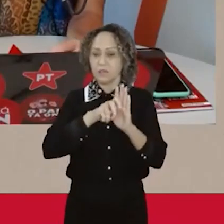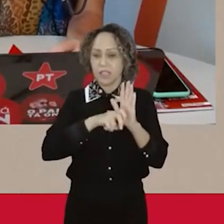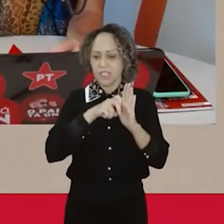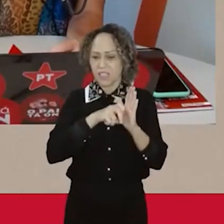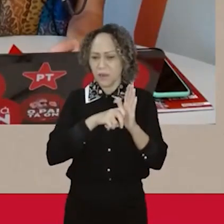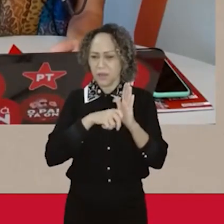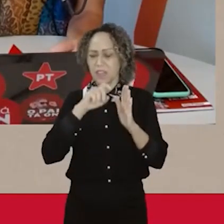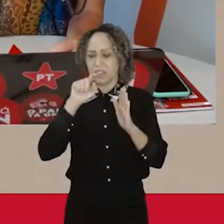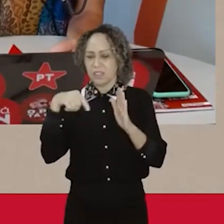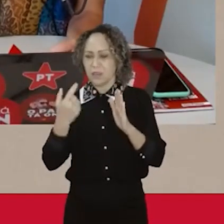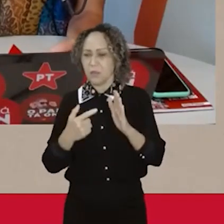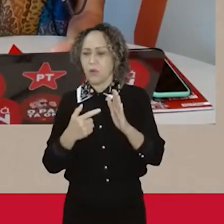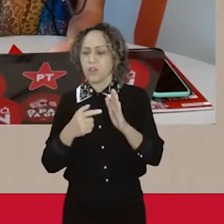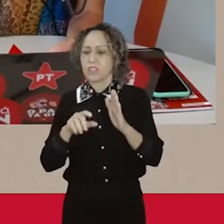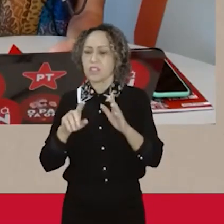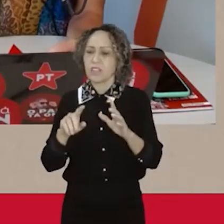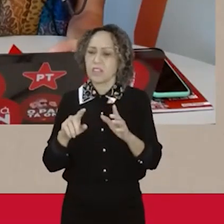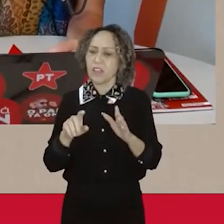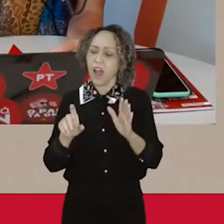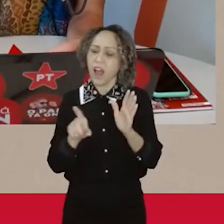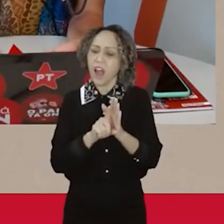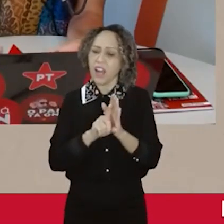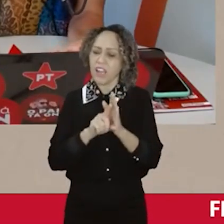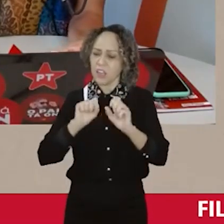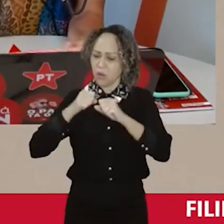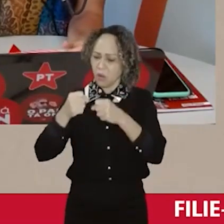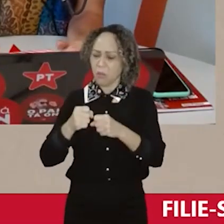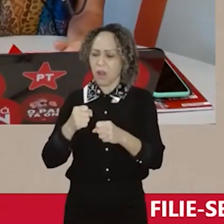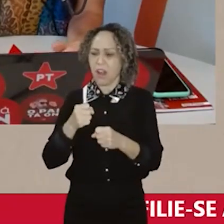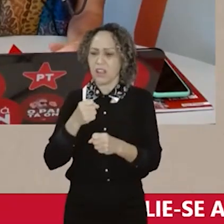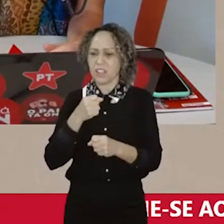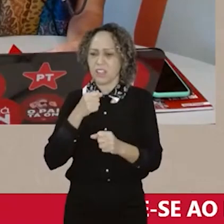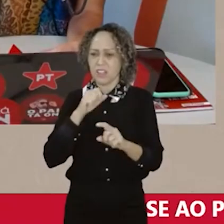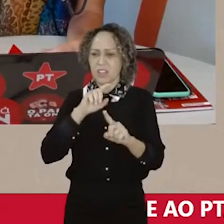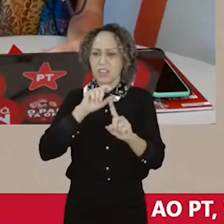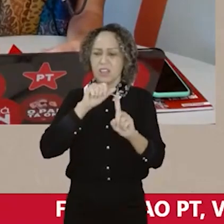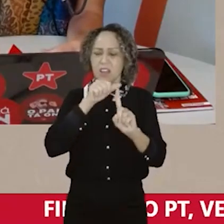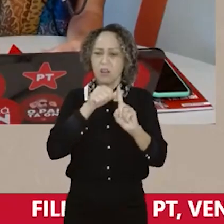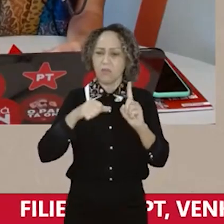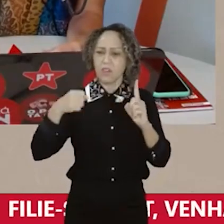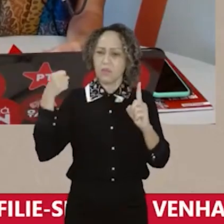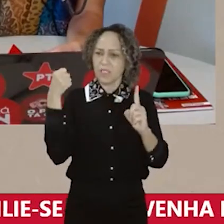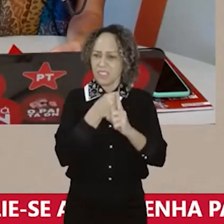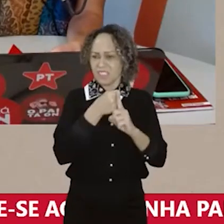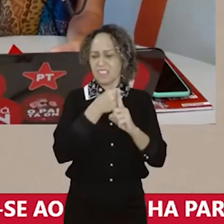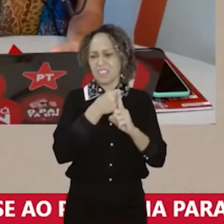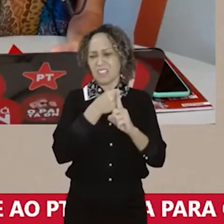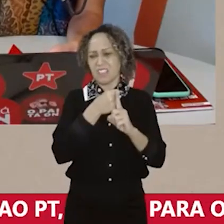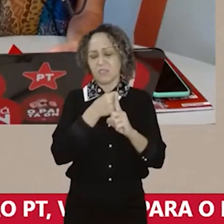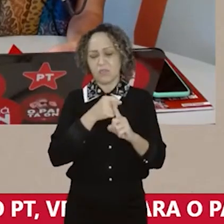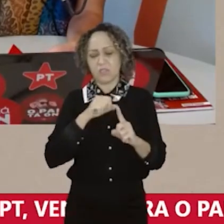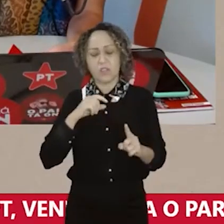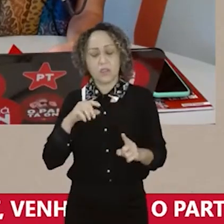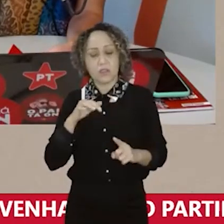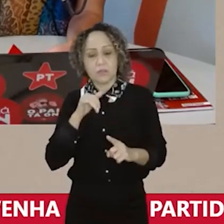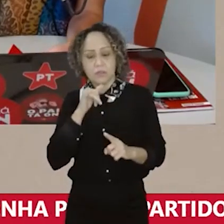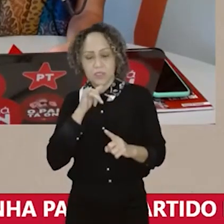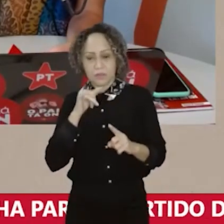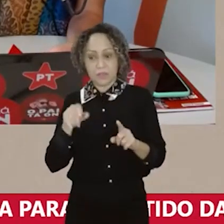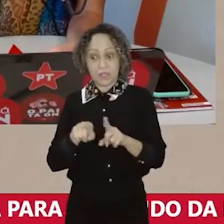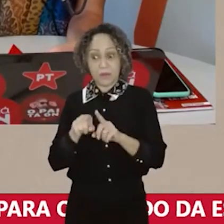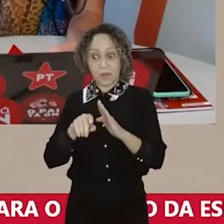agenda de direitos. Você pega a PEC das empregadas domésticas, né, e toda a legislação que